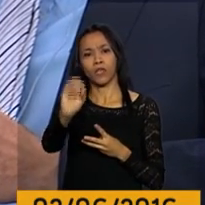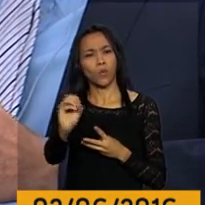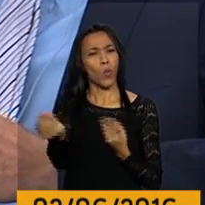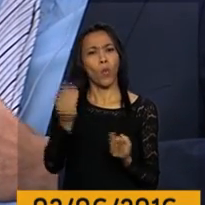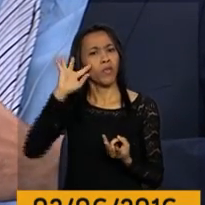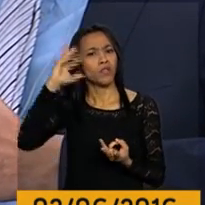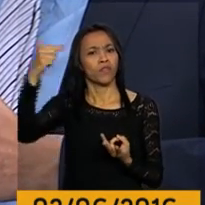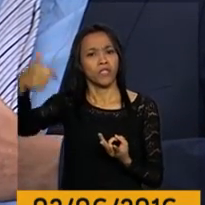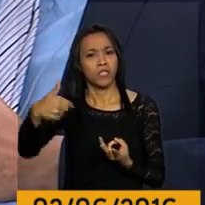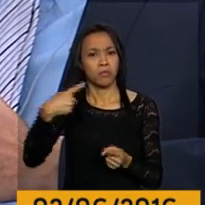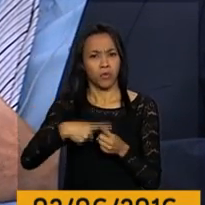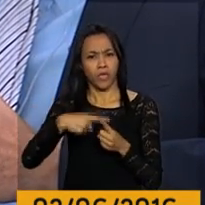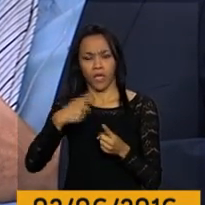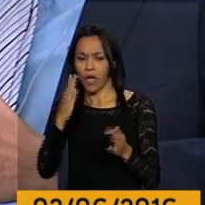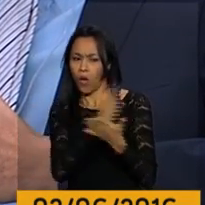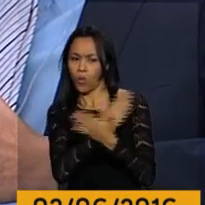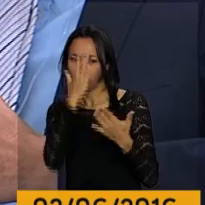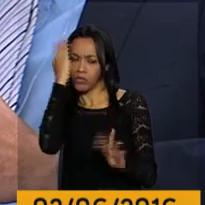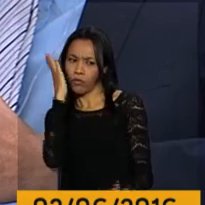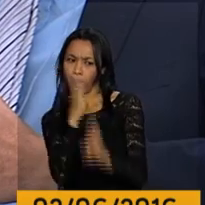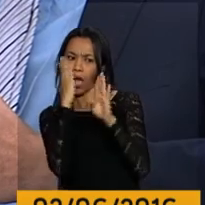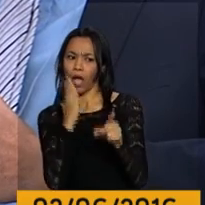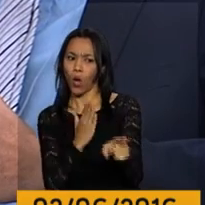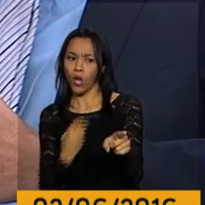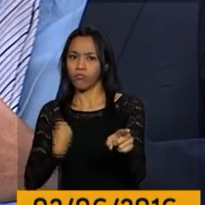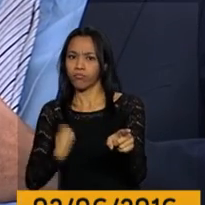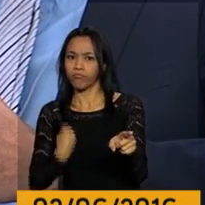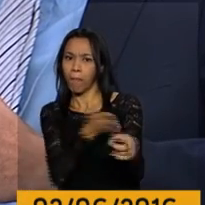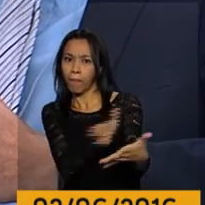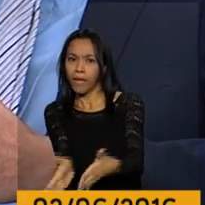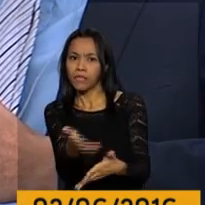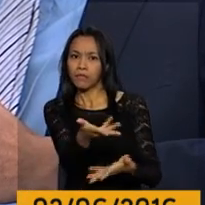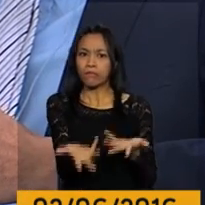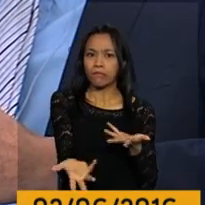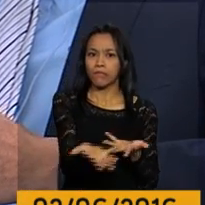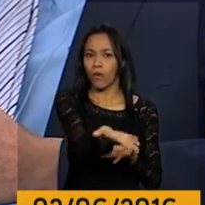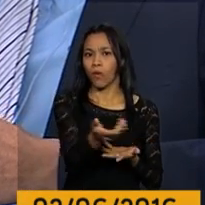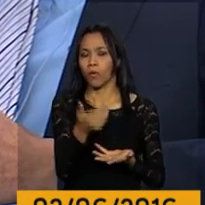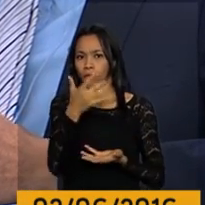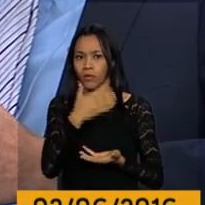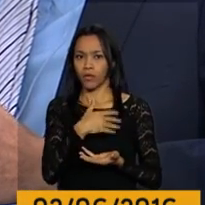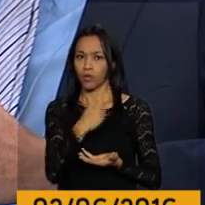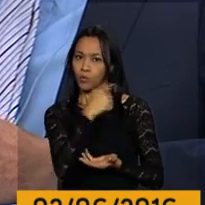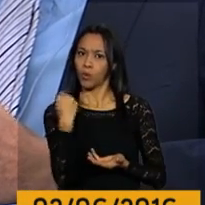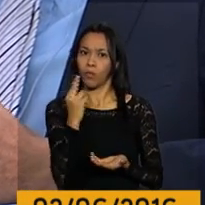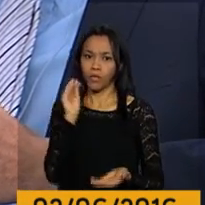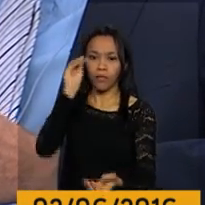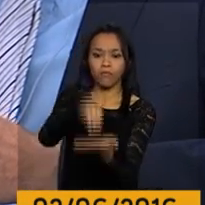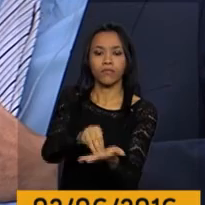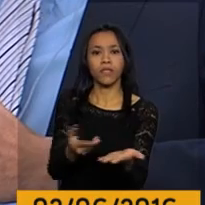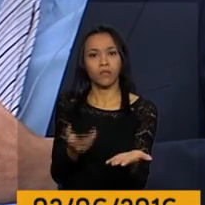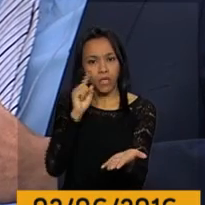flagrado tentando interferir ou orientar investigados da Lava Jato? O que o senhor acha em relação a ministros que se posicionam dessa forma em